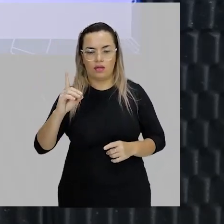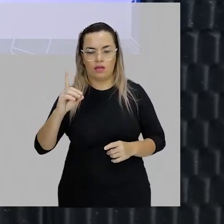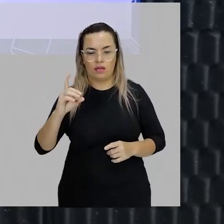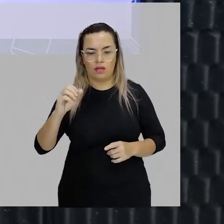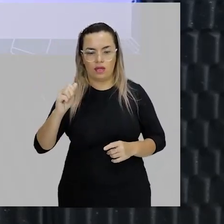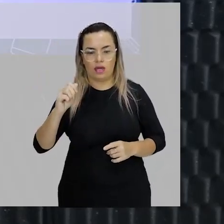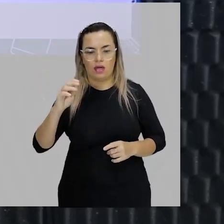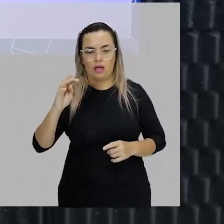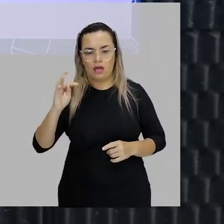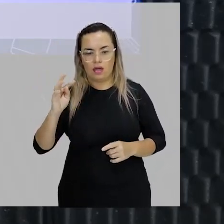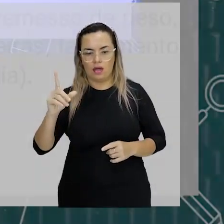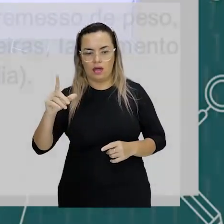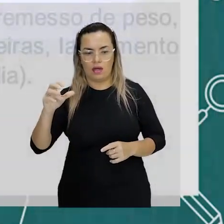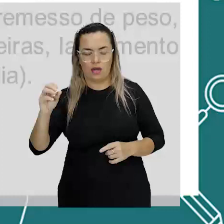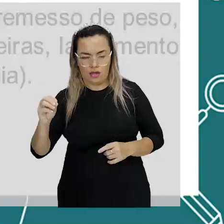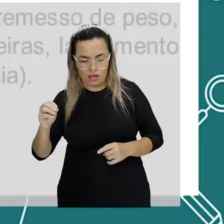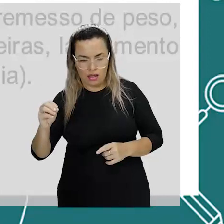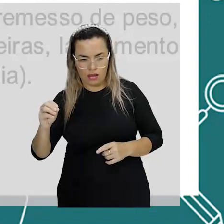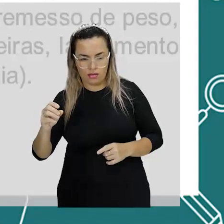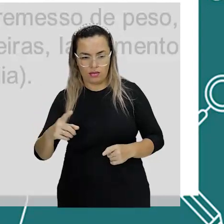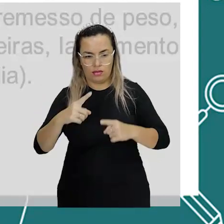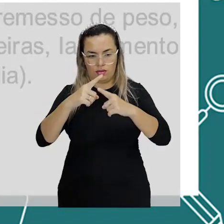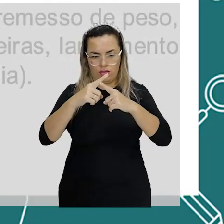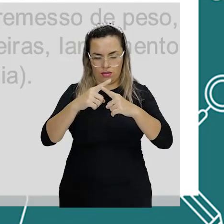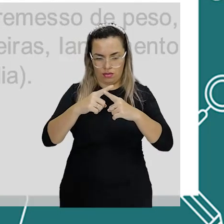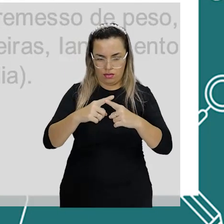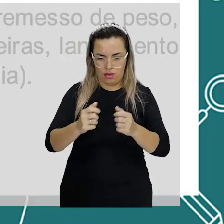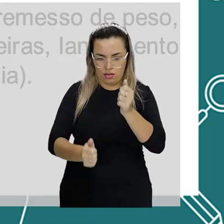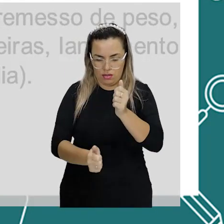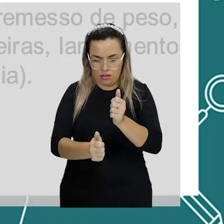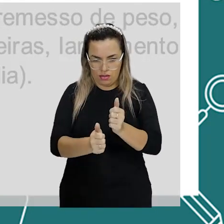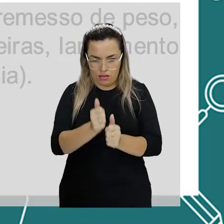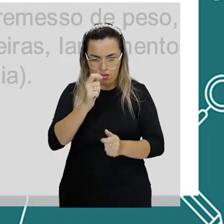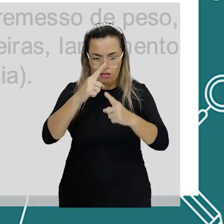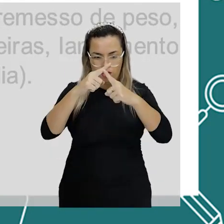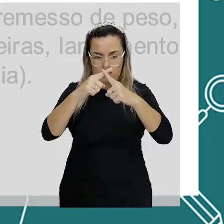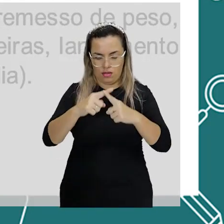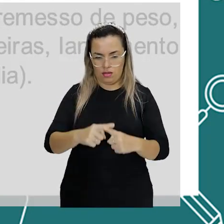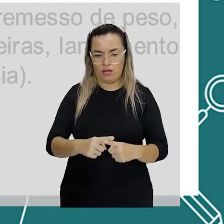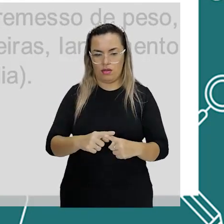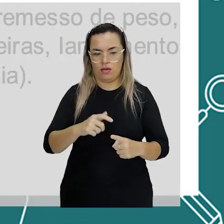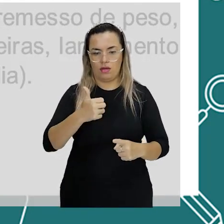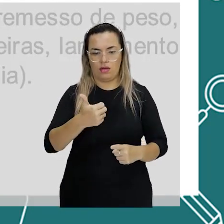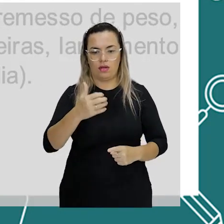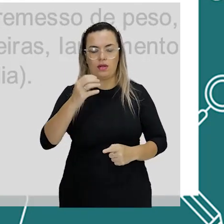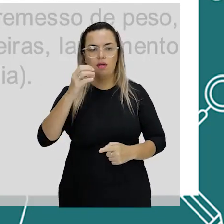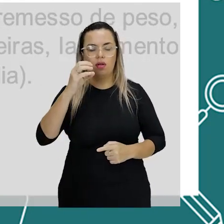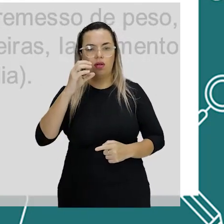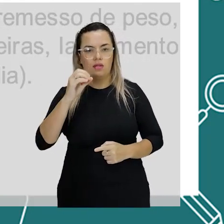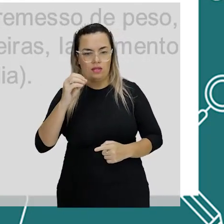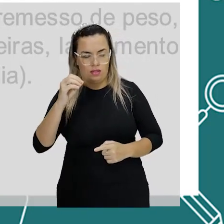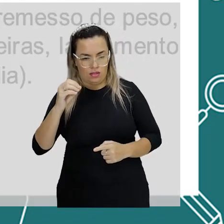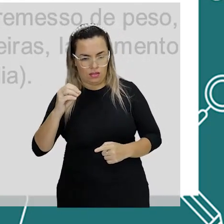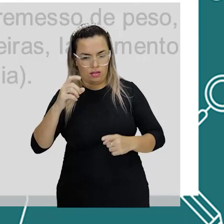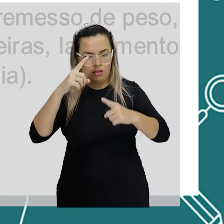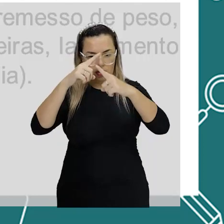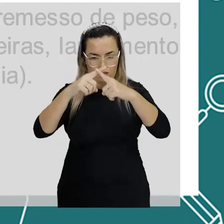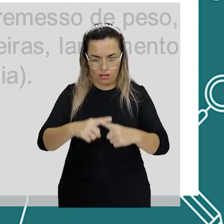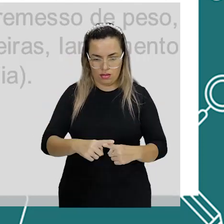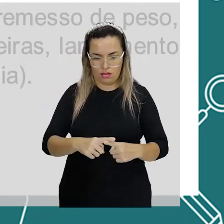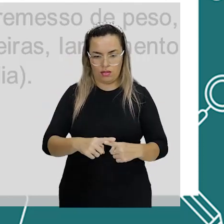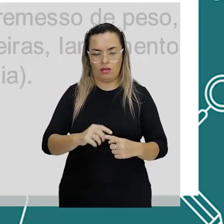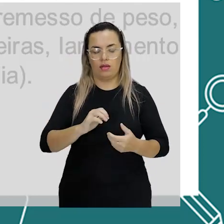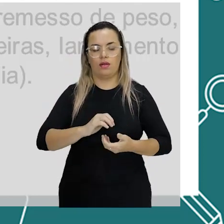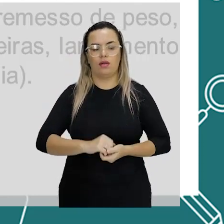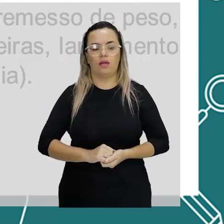3 provinhas a mais. É uma competição de atletismo composta por 10 provas. Inclui as seguintes